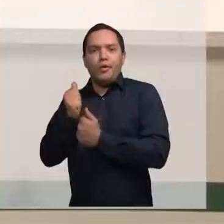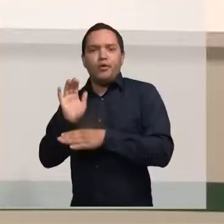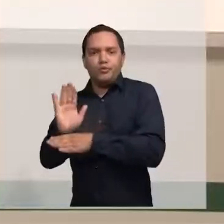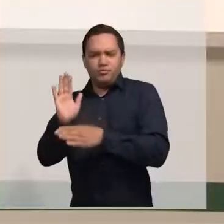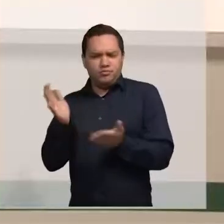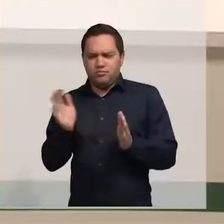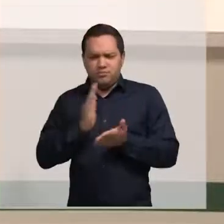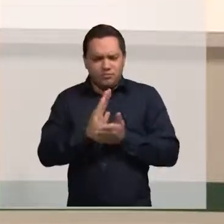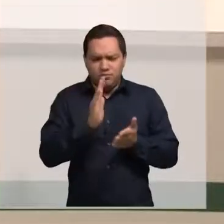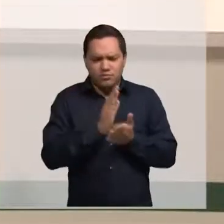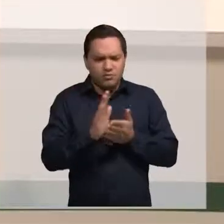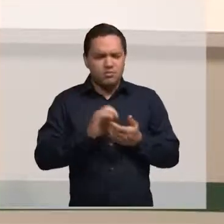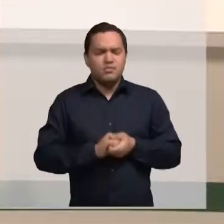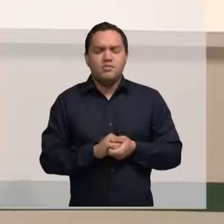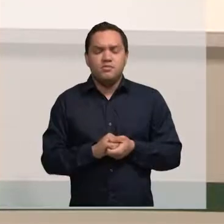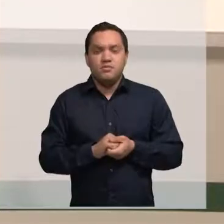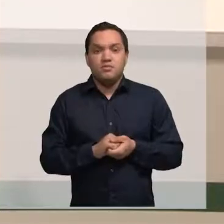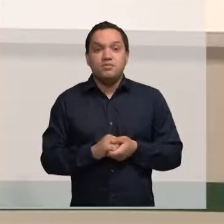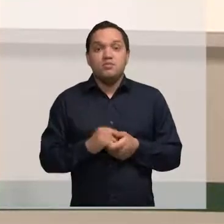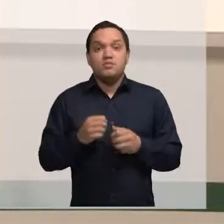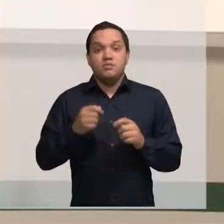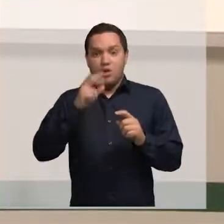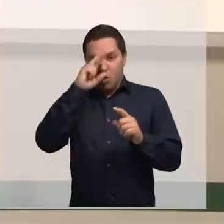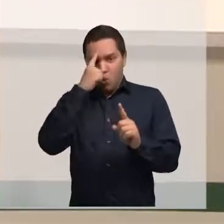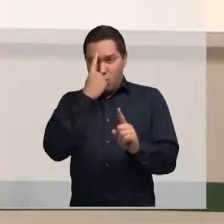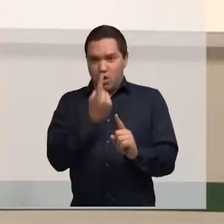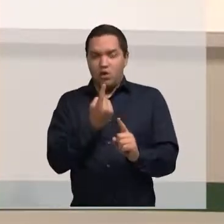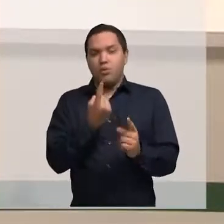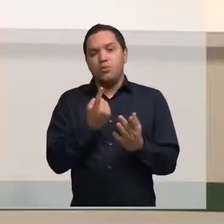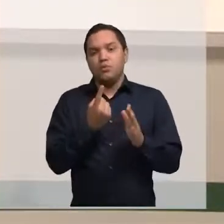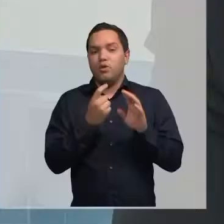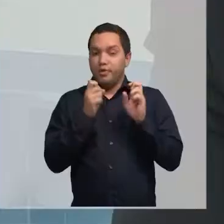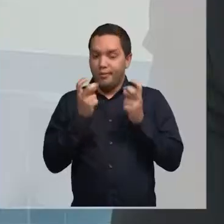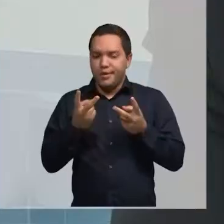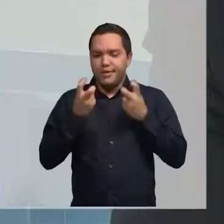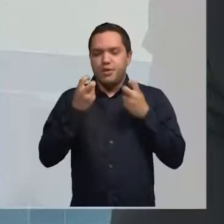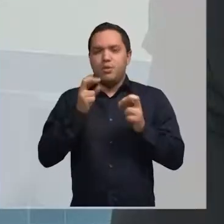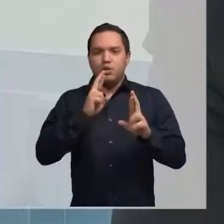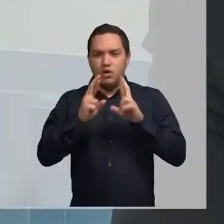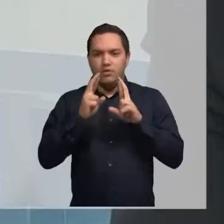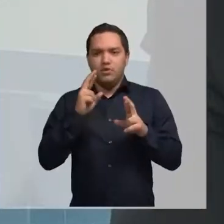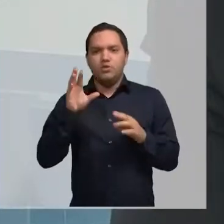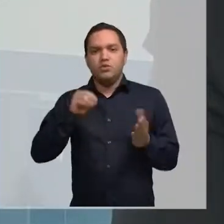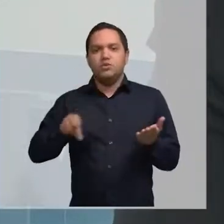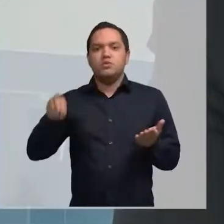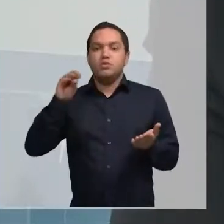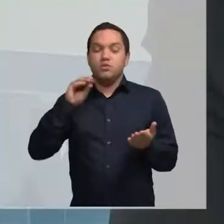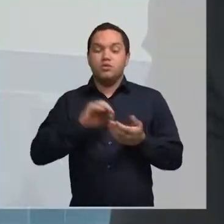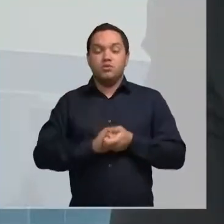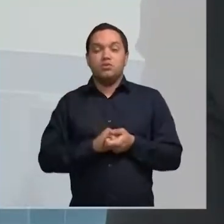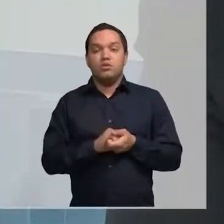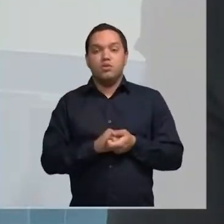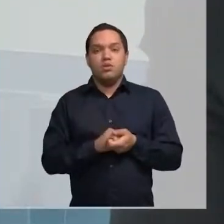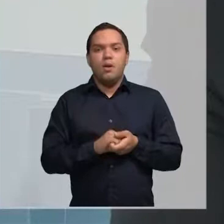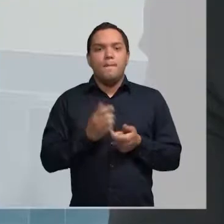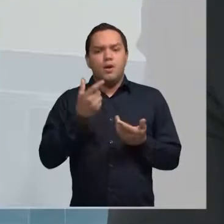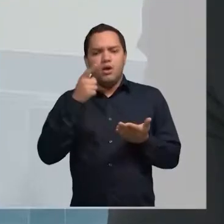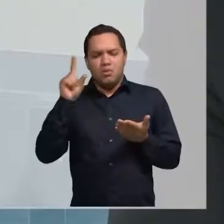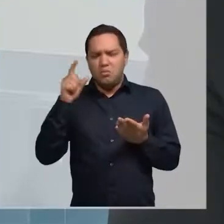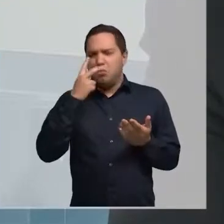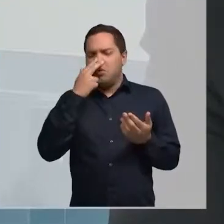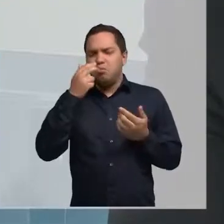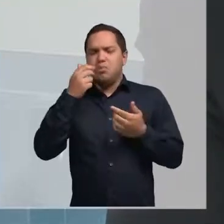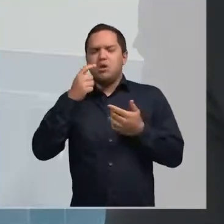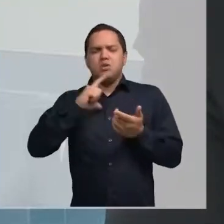foi o erro dele. O único erro que eu vi na entrevista do Ciro. Já vou perguntar se o Luiz concorda comigo. O restante, ele foi perfeito, se saiu muito